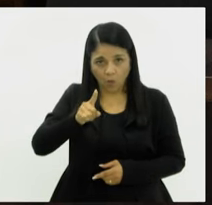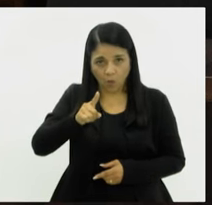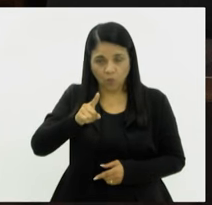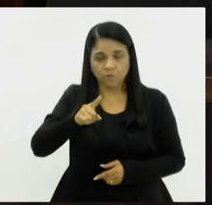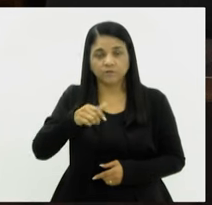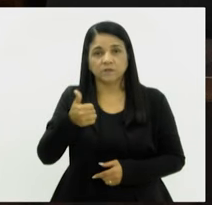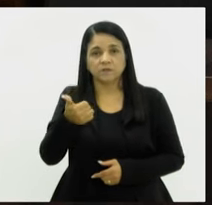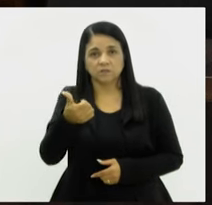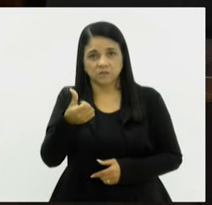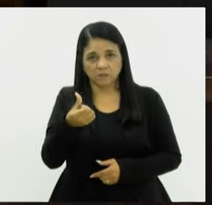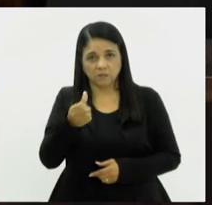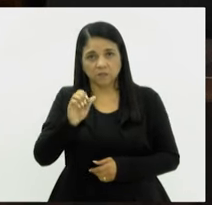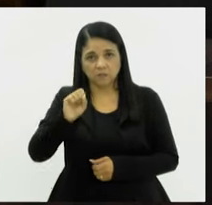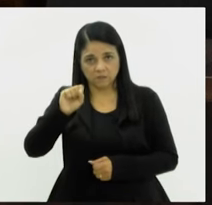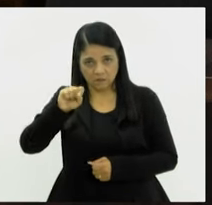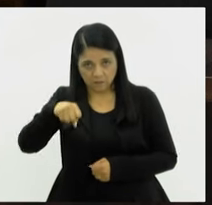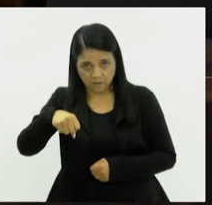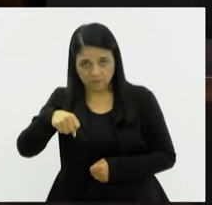16 sim.